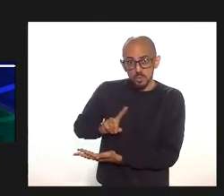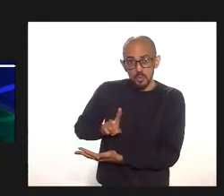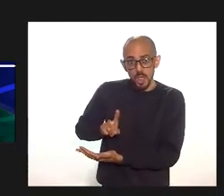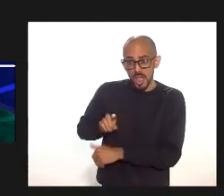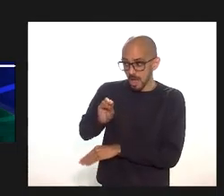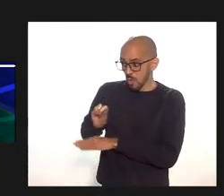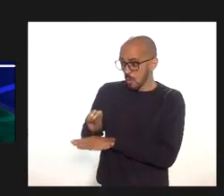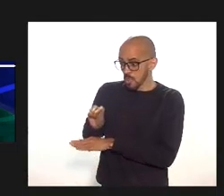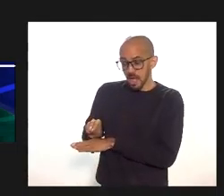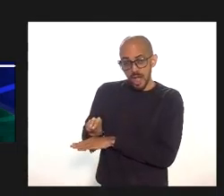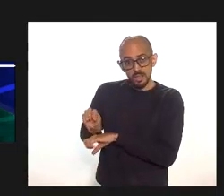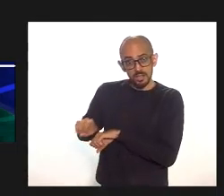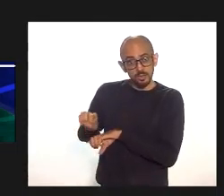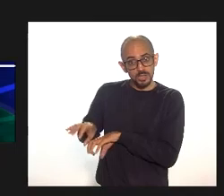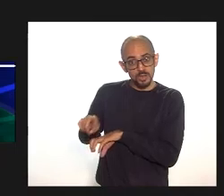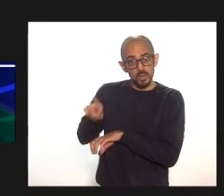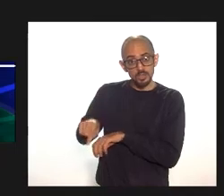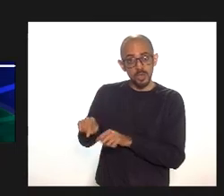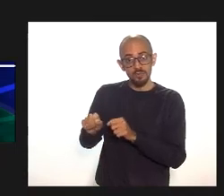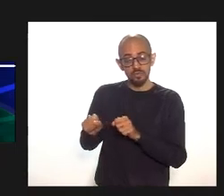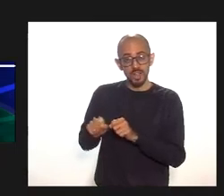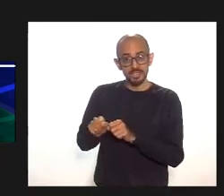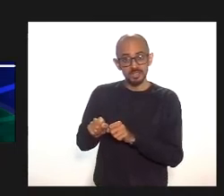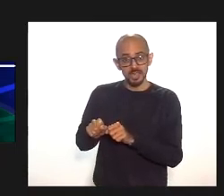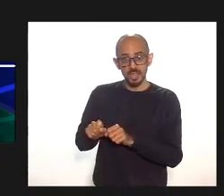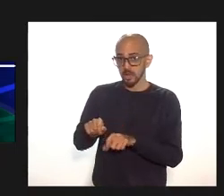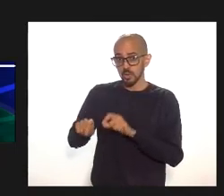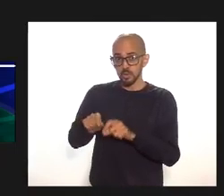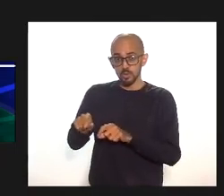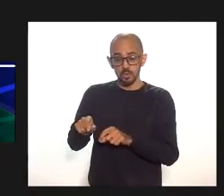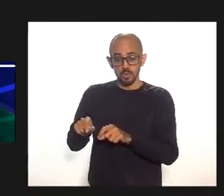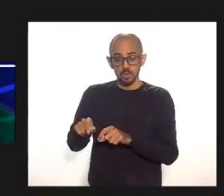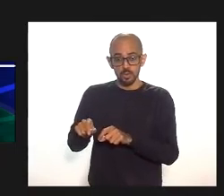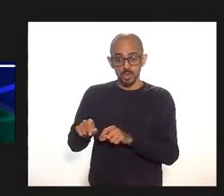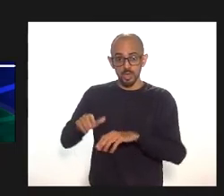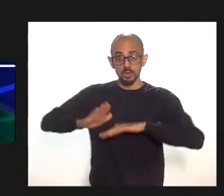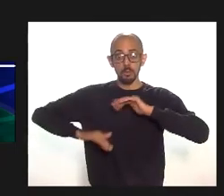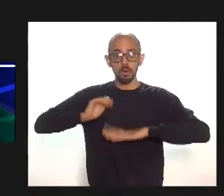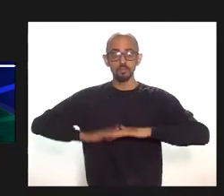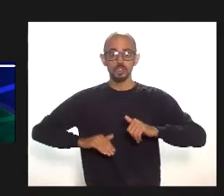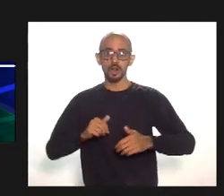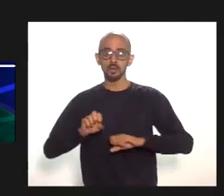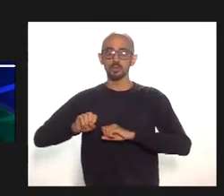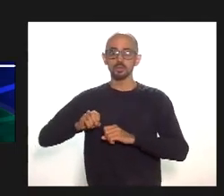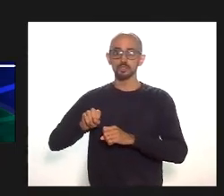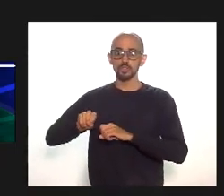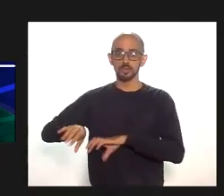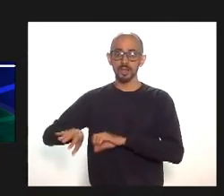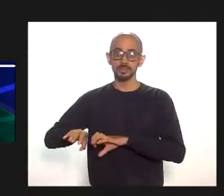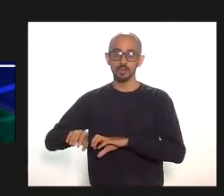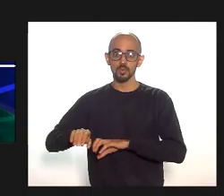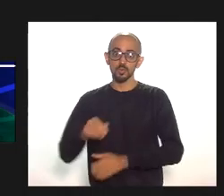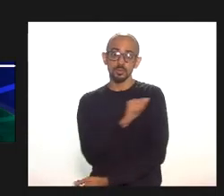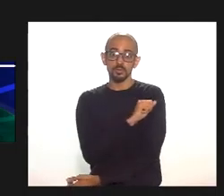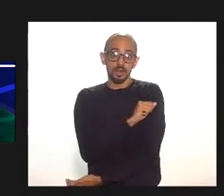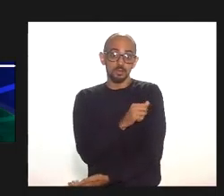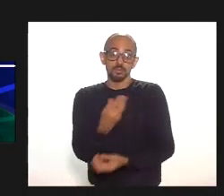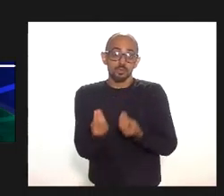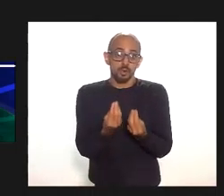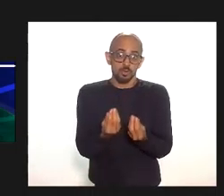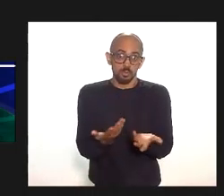é precarizar ainda mais a condição de vida dos profissionais da educação, dos estudantes. Hoje, no estado do Rio de Janeiro, nós